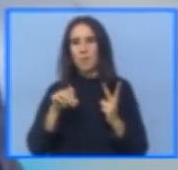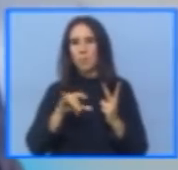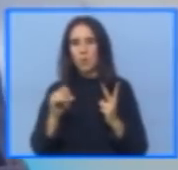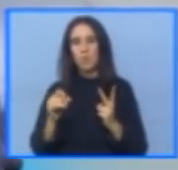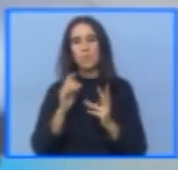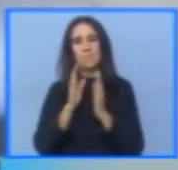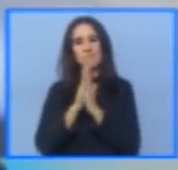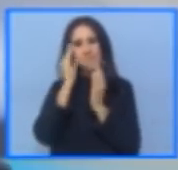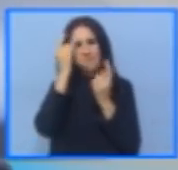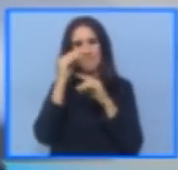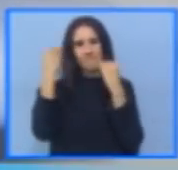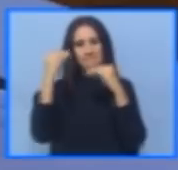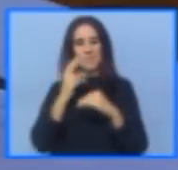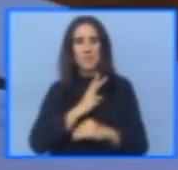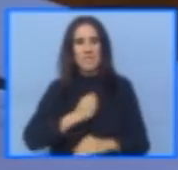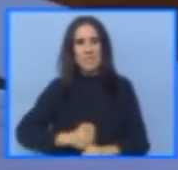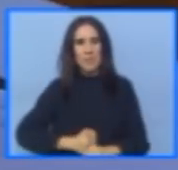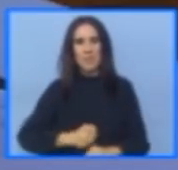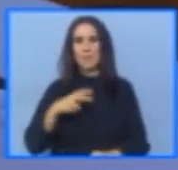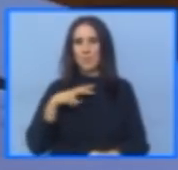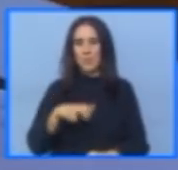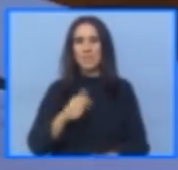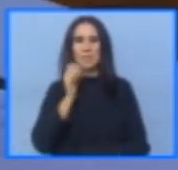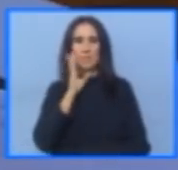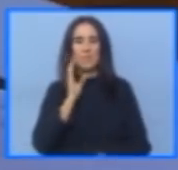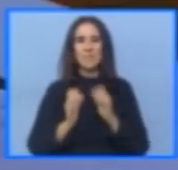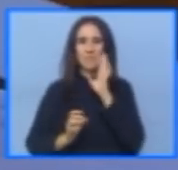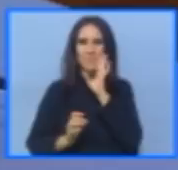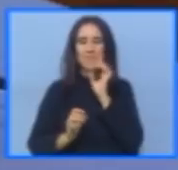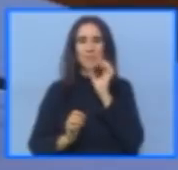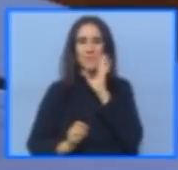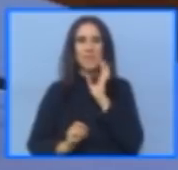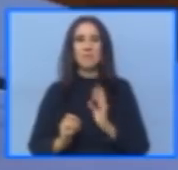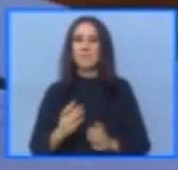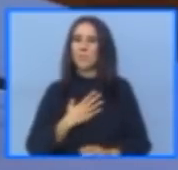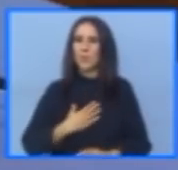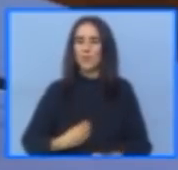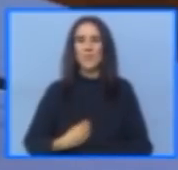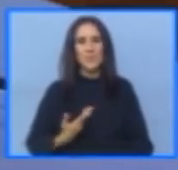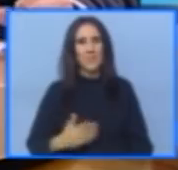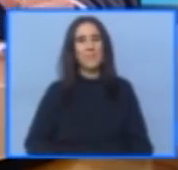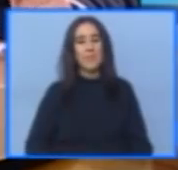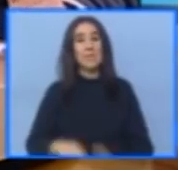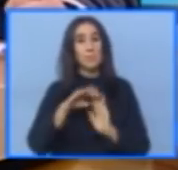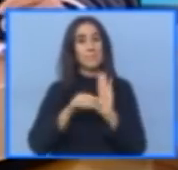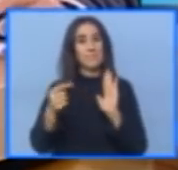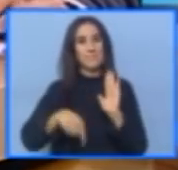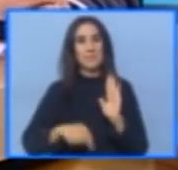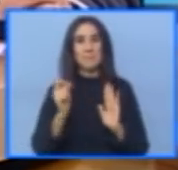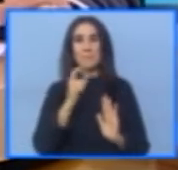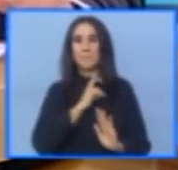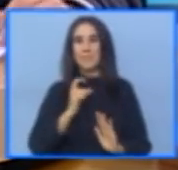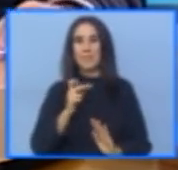Universidade Católica Portuguesa. Muito boa tarde, obrigado por estarem neste programa. Sempre um gosto. Particularmente também ao Padre Amaro, que está aqui pela primeira vez